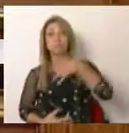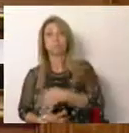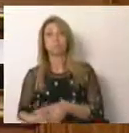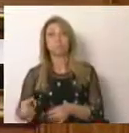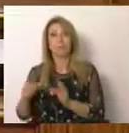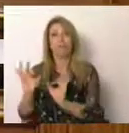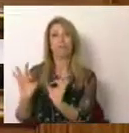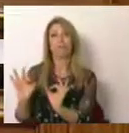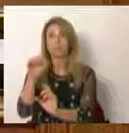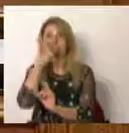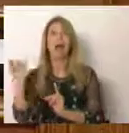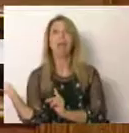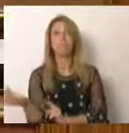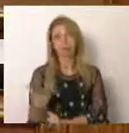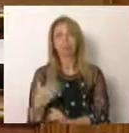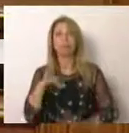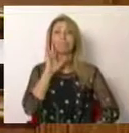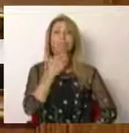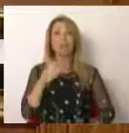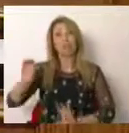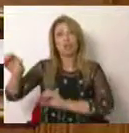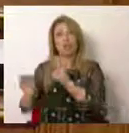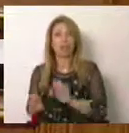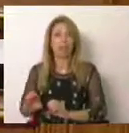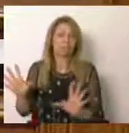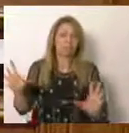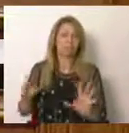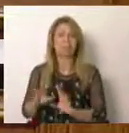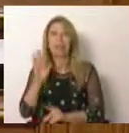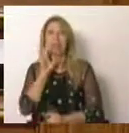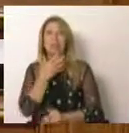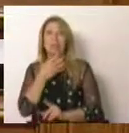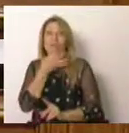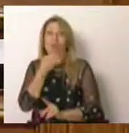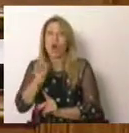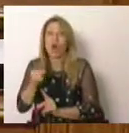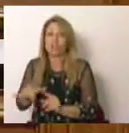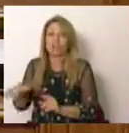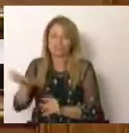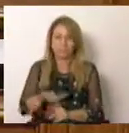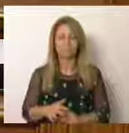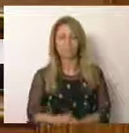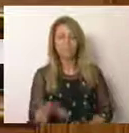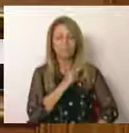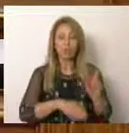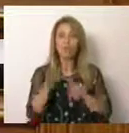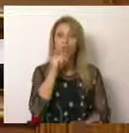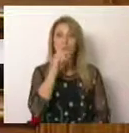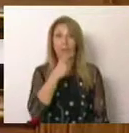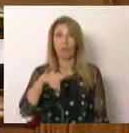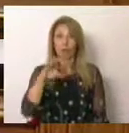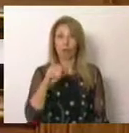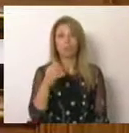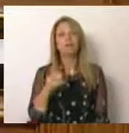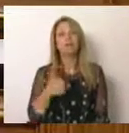um interesse nacional e regional, dependendo do ponto de vista que estejamos a falar. Sr. Deputado António Costa Silva, do